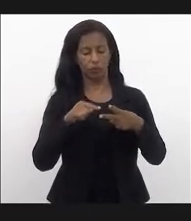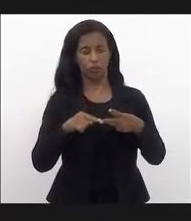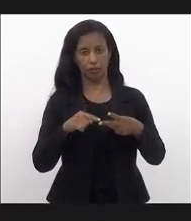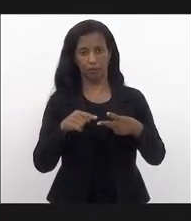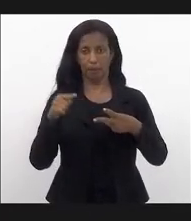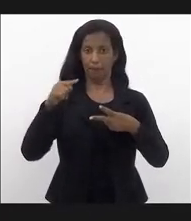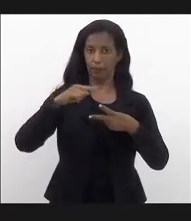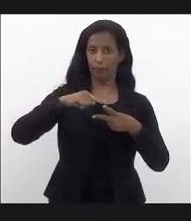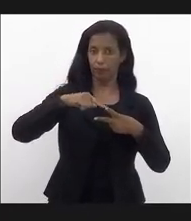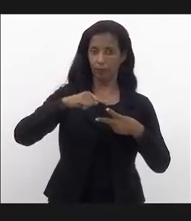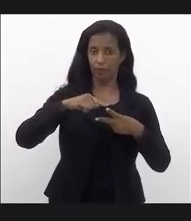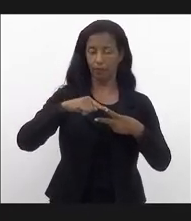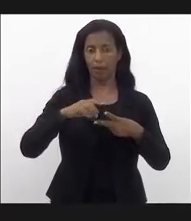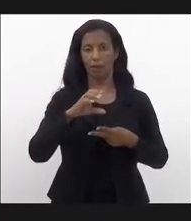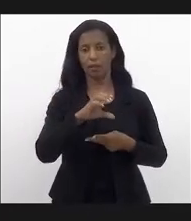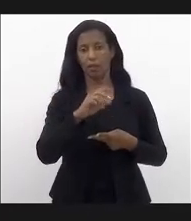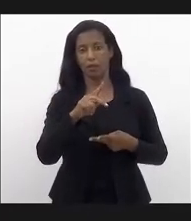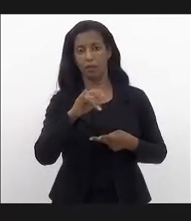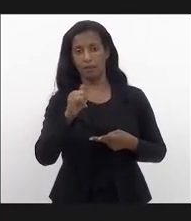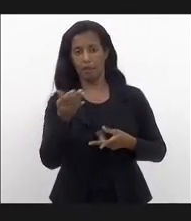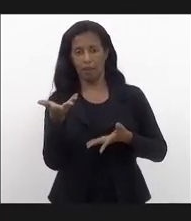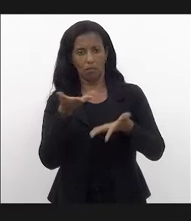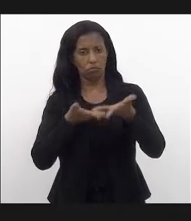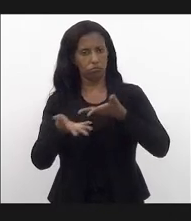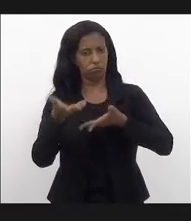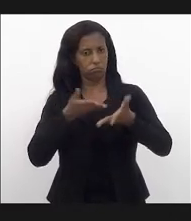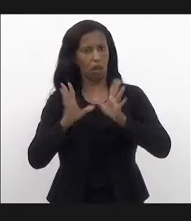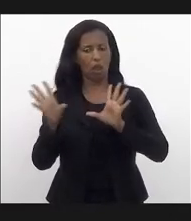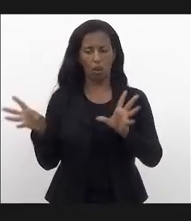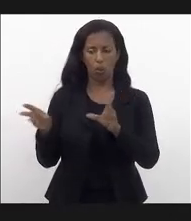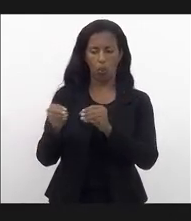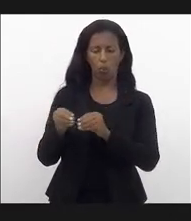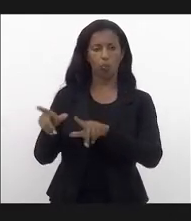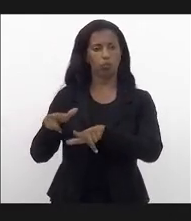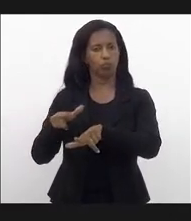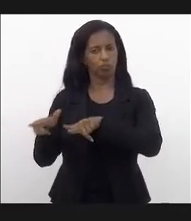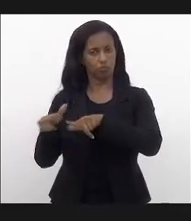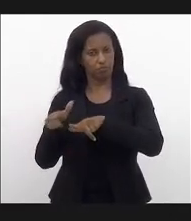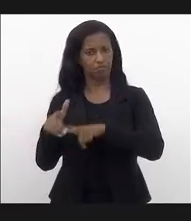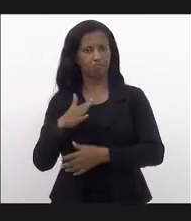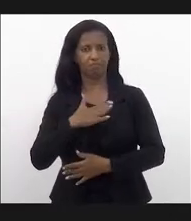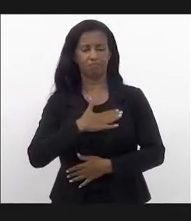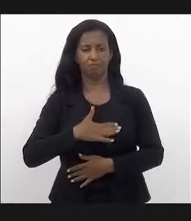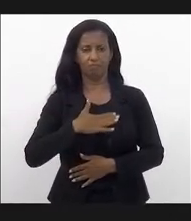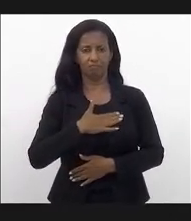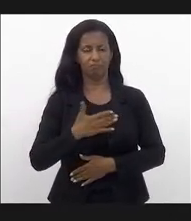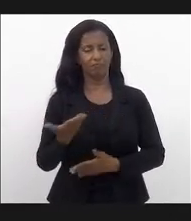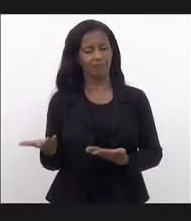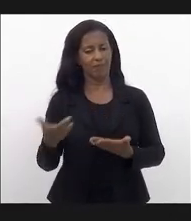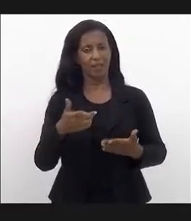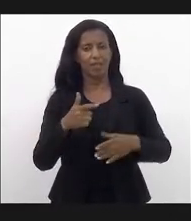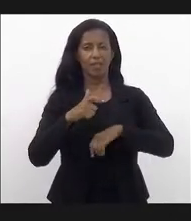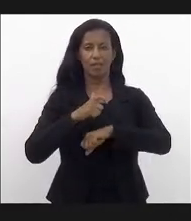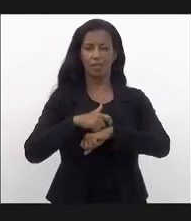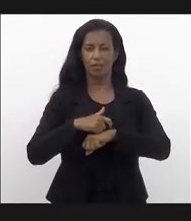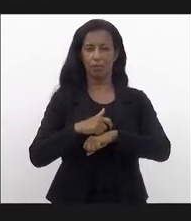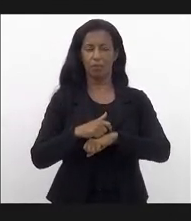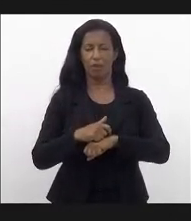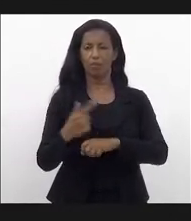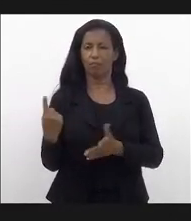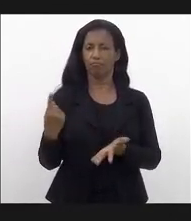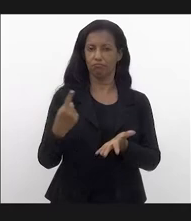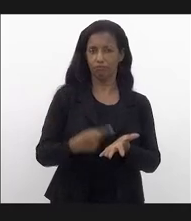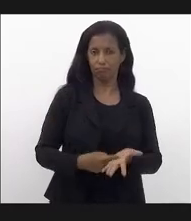deles é sobre a CPI dos Royalties que concluiu seus trabalhos gostaria de estar nesse momento registrando